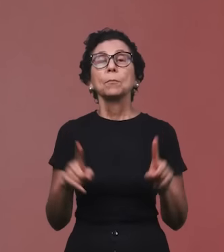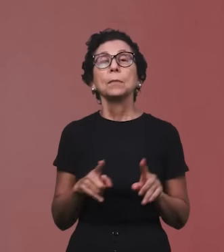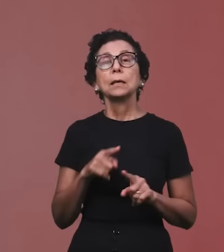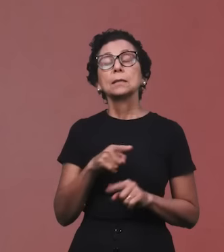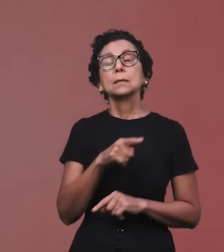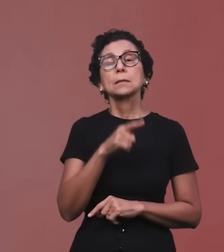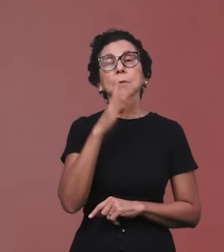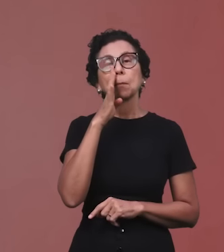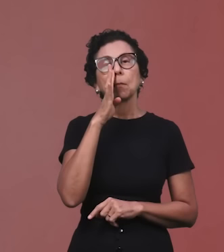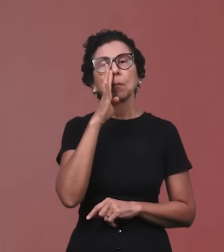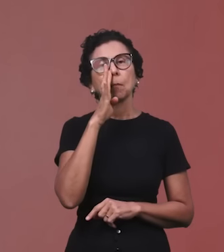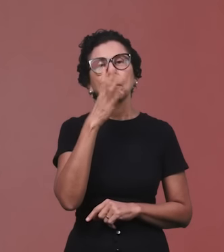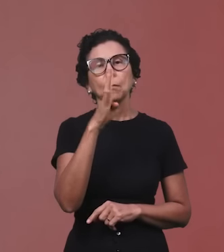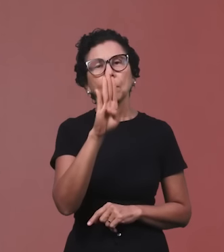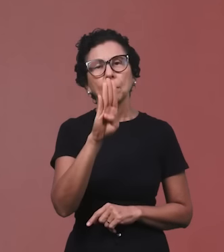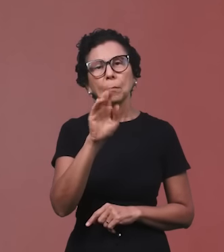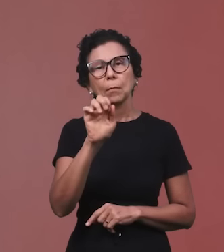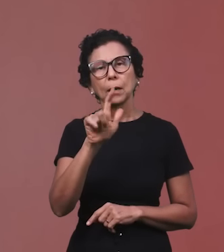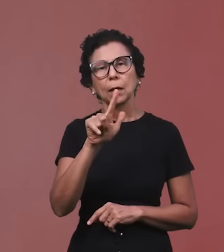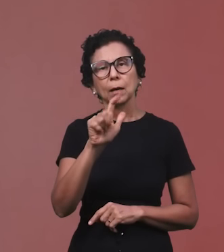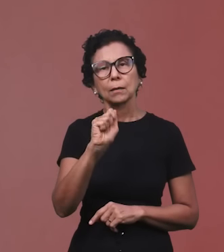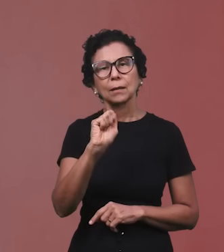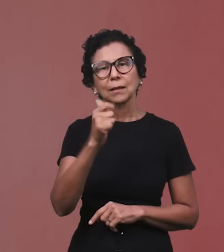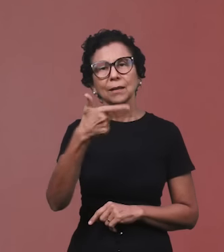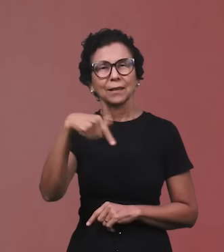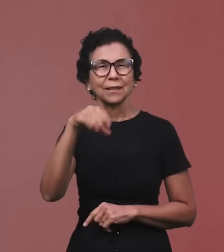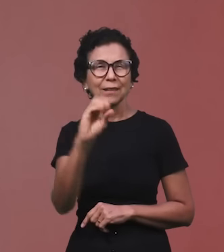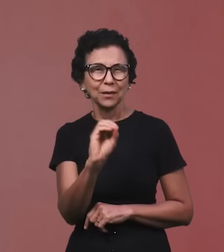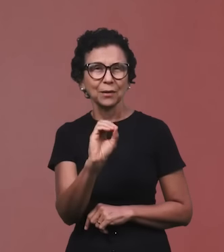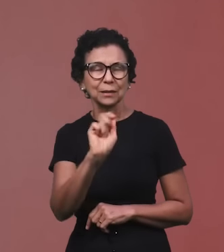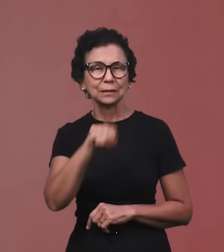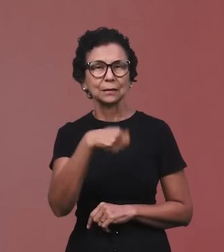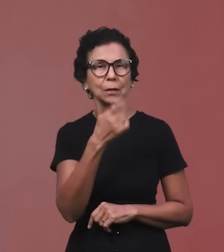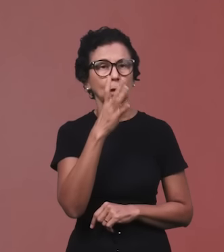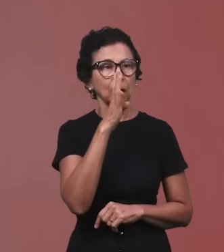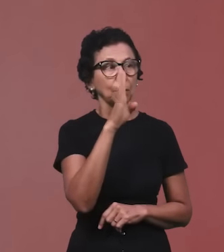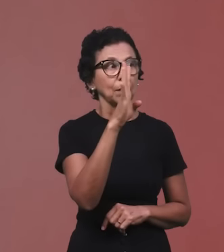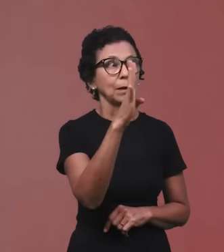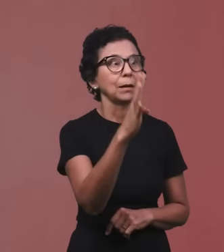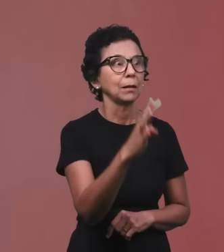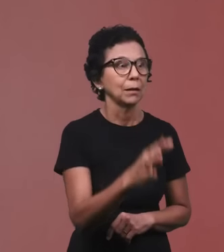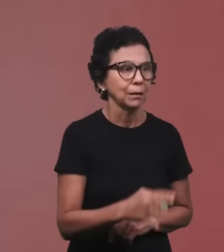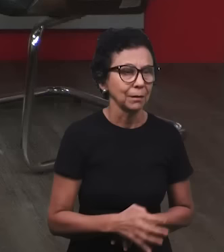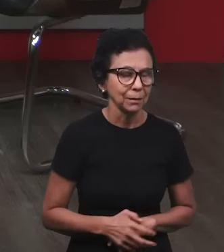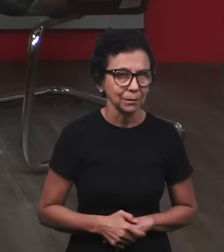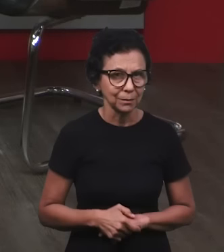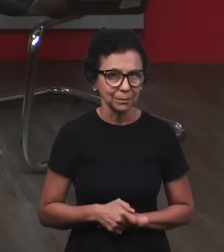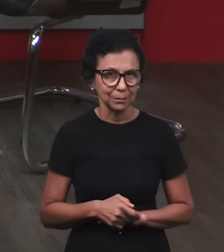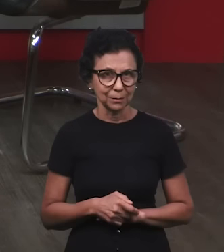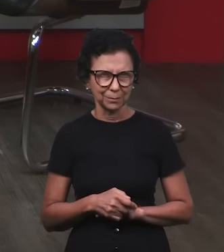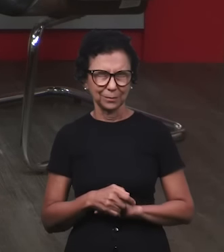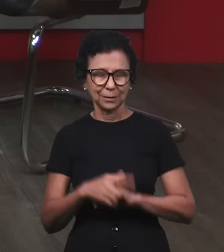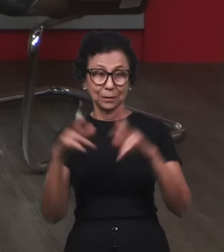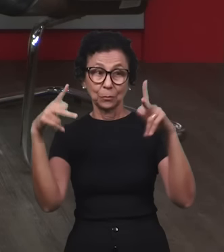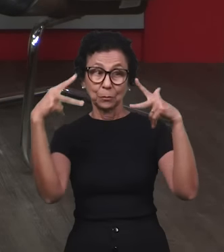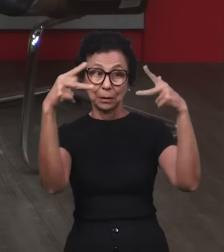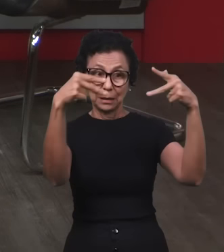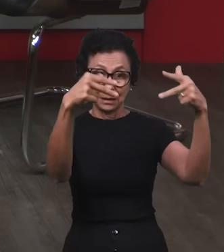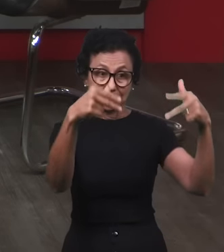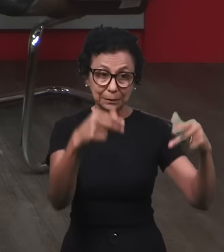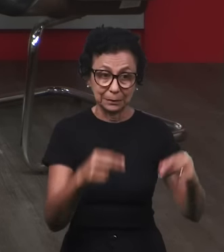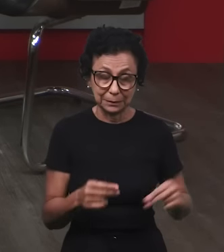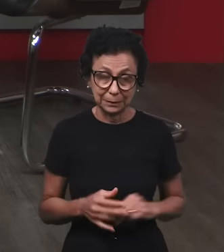foi cegado pelo prêmio, né? Se você é o prêmio, o que acontece? E o adversário entrou ali. Entrou ali e falou o seguinte,